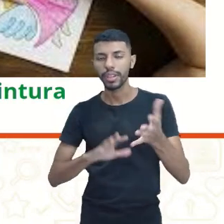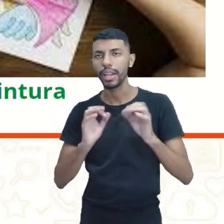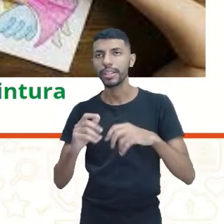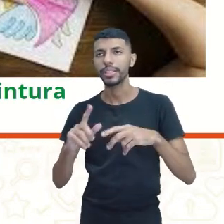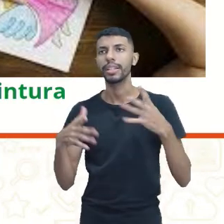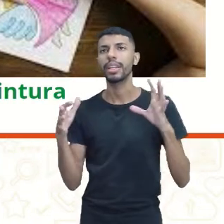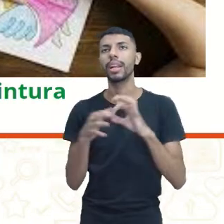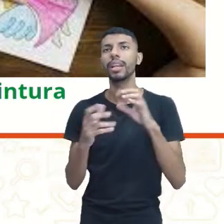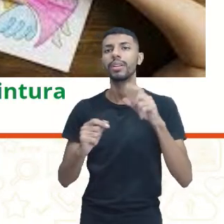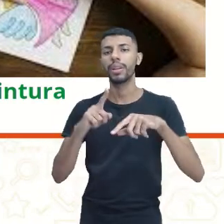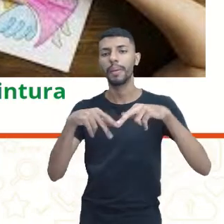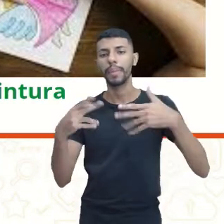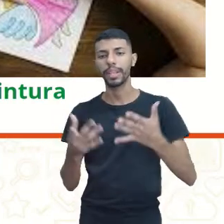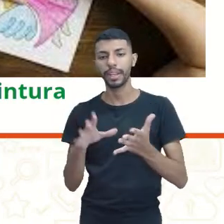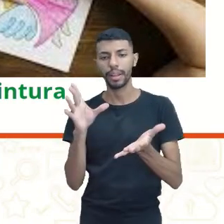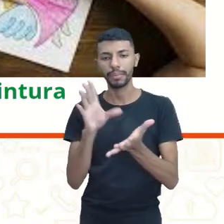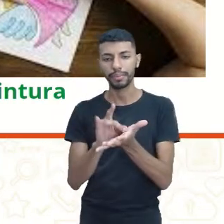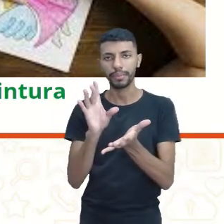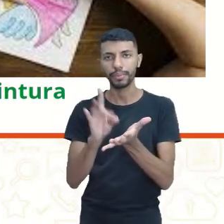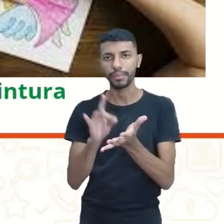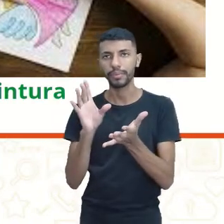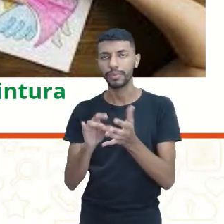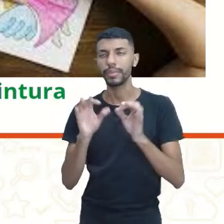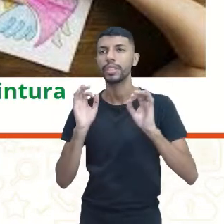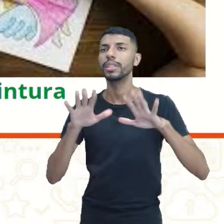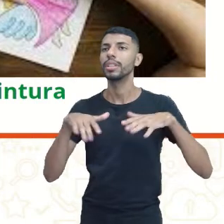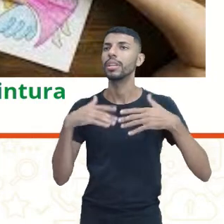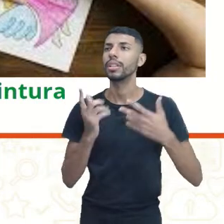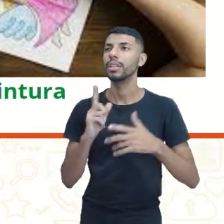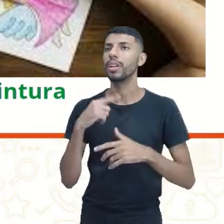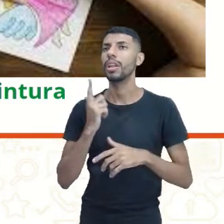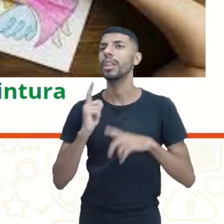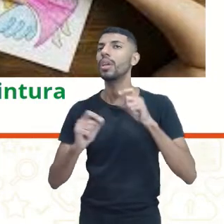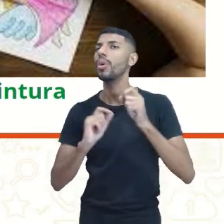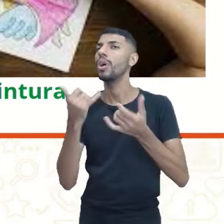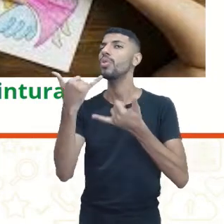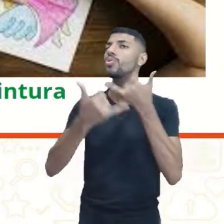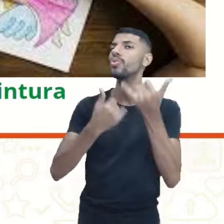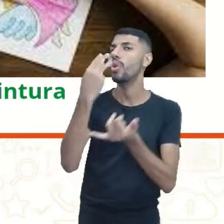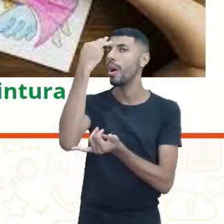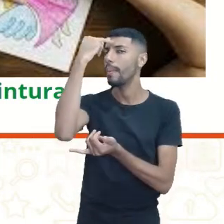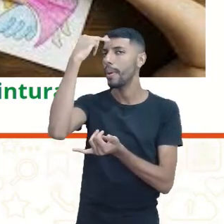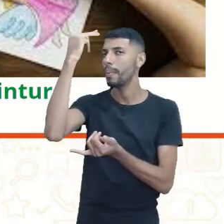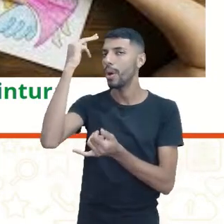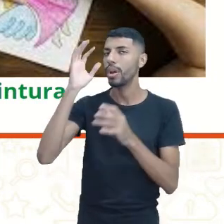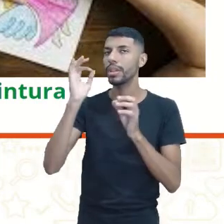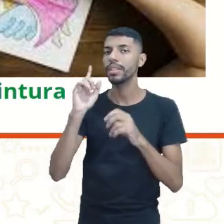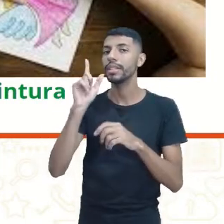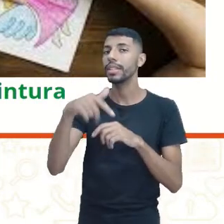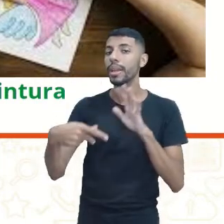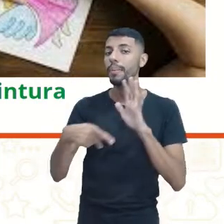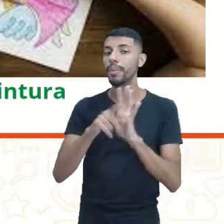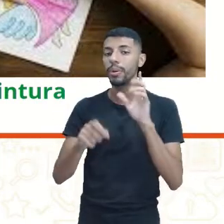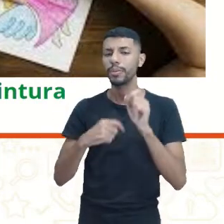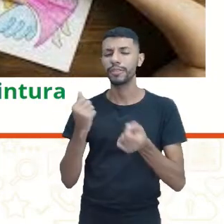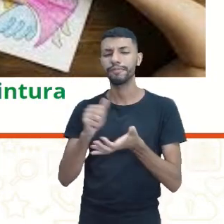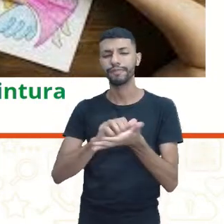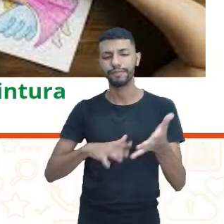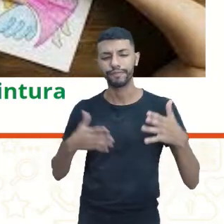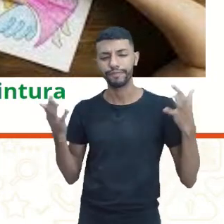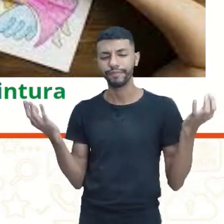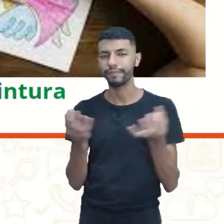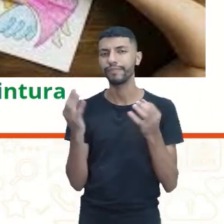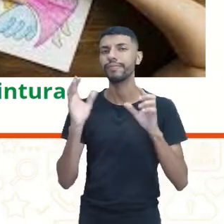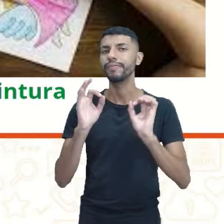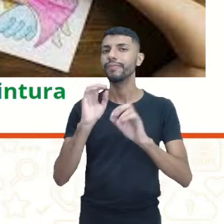materiais concretos que são importantes nesse momento. Então, a gente tem jogo da memória, que é uma excelente atividade, um